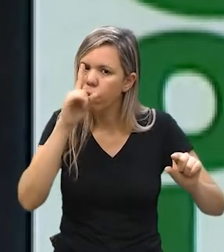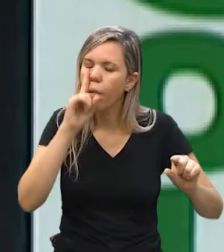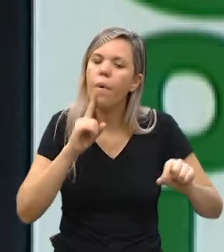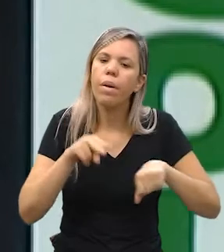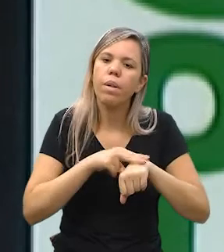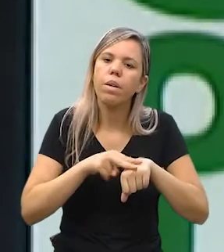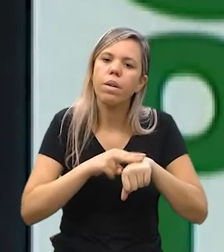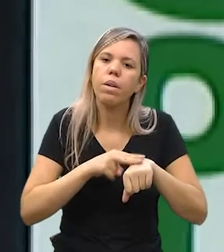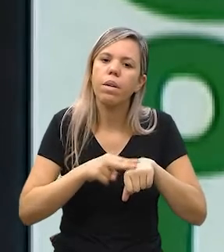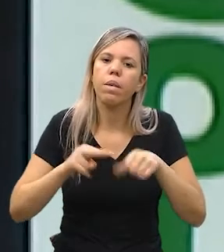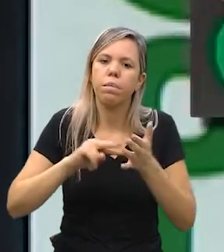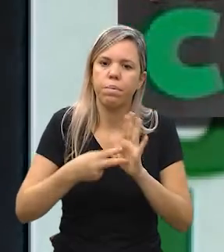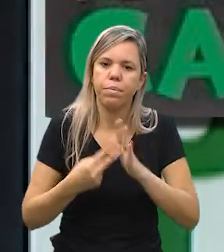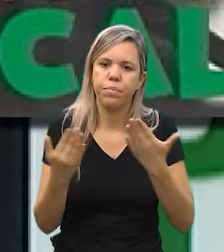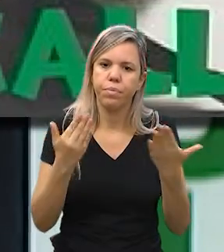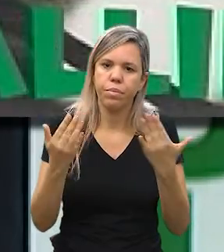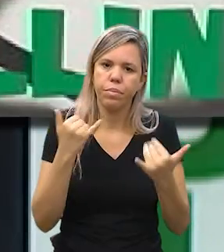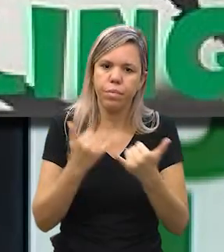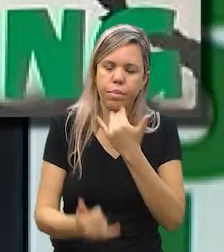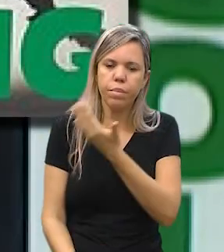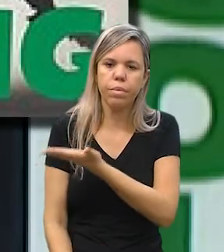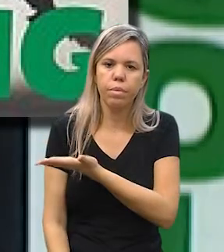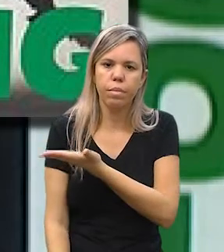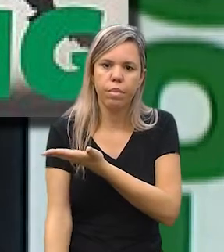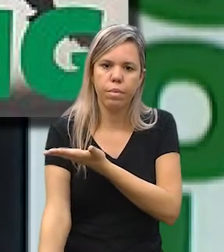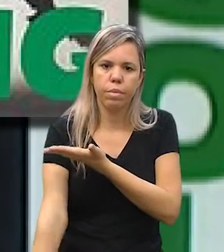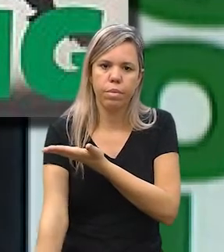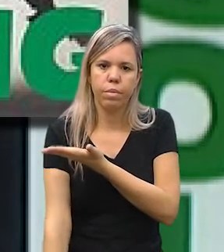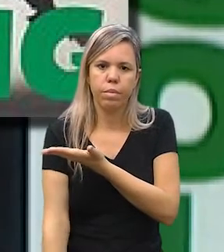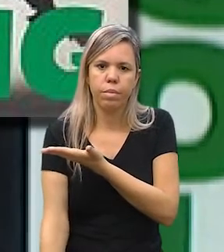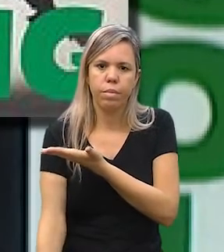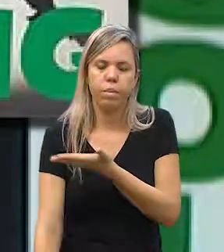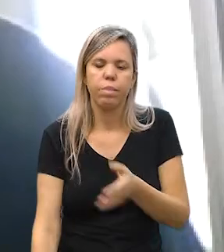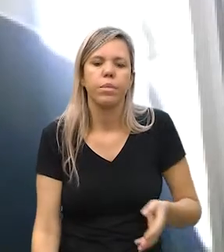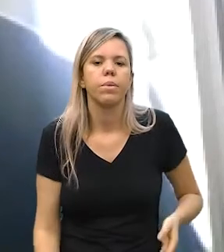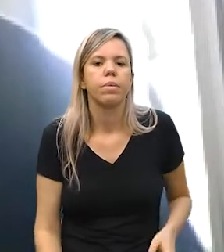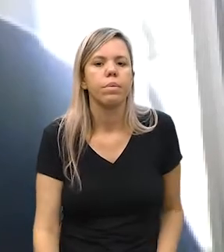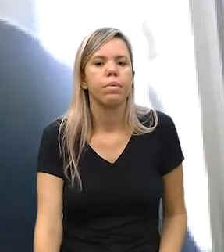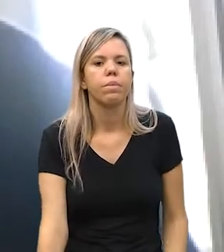verde, similar ao London Clash.